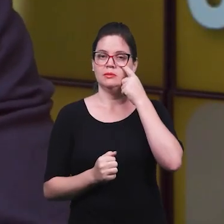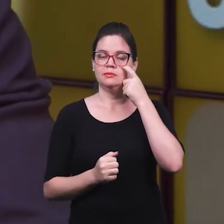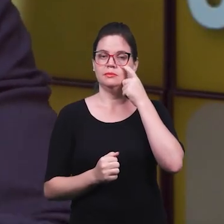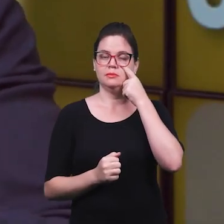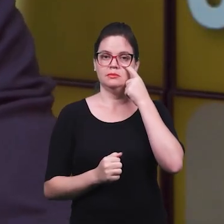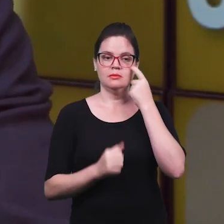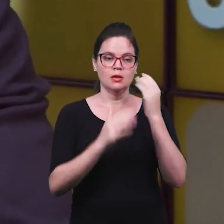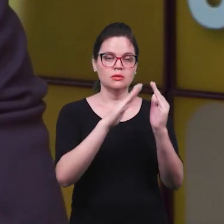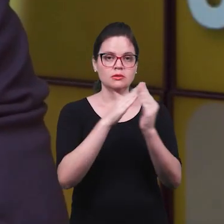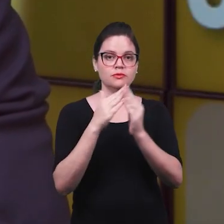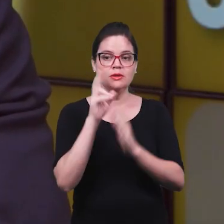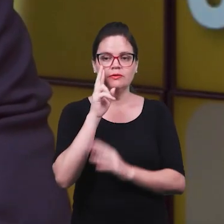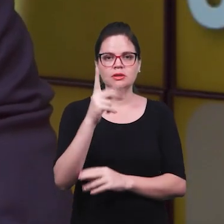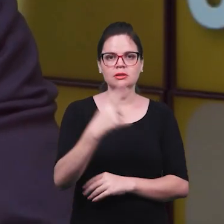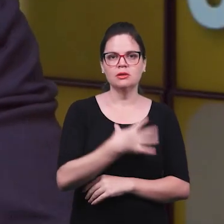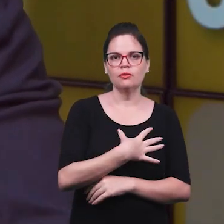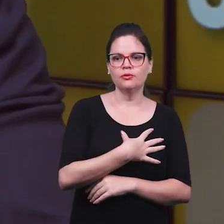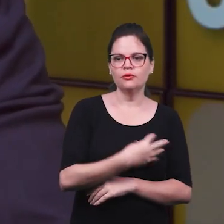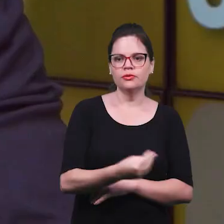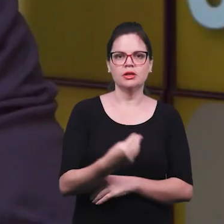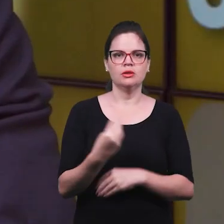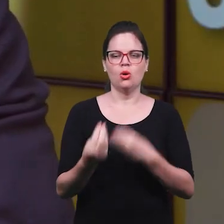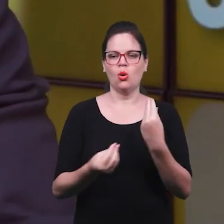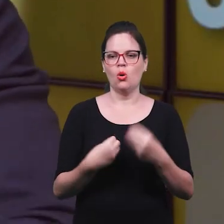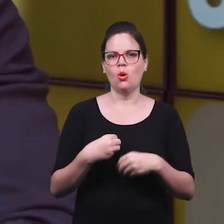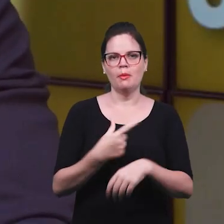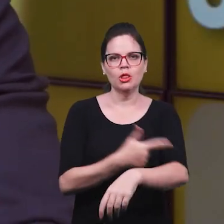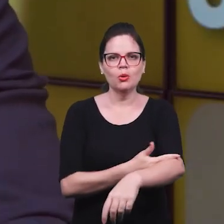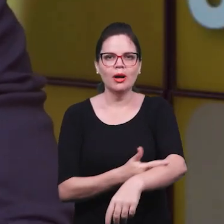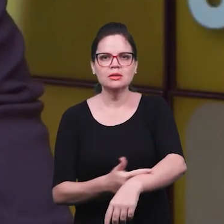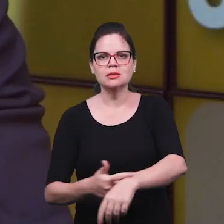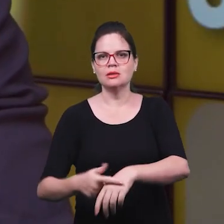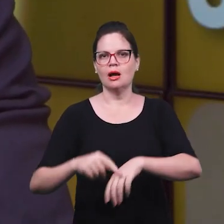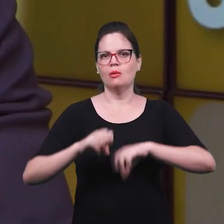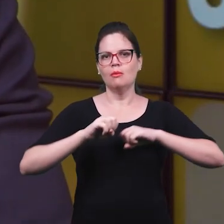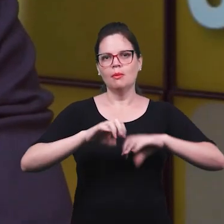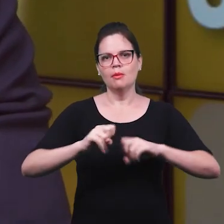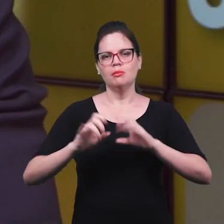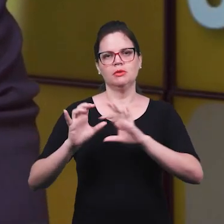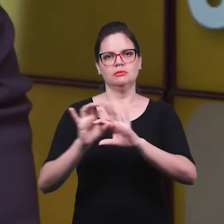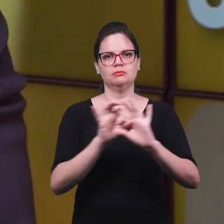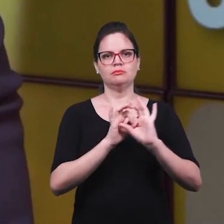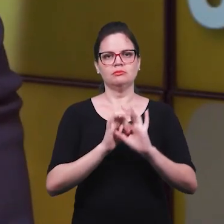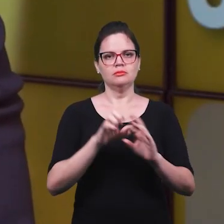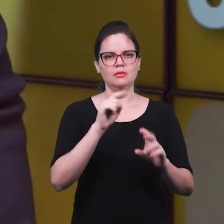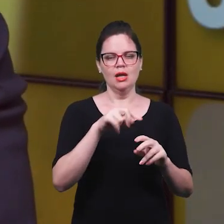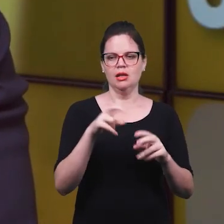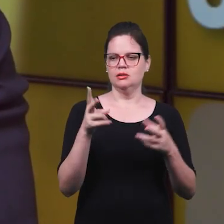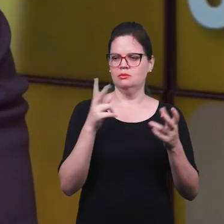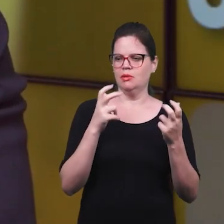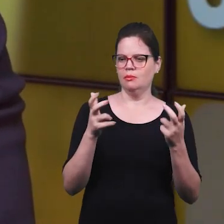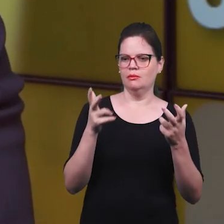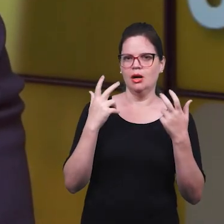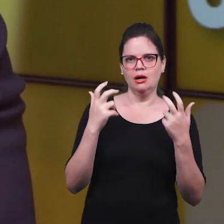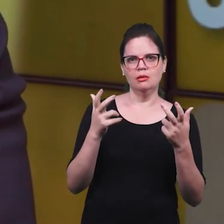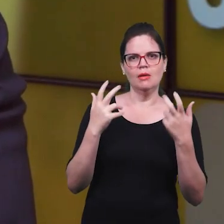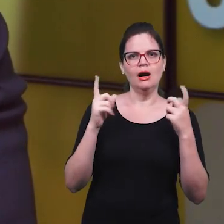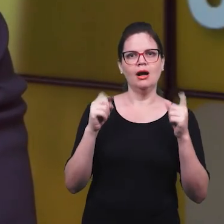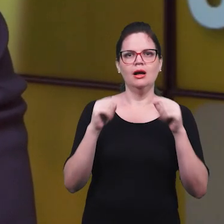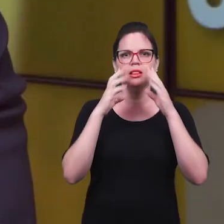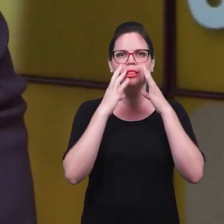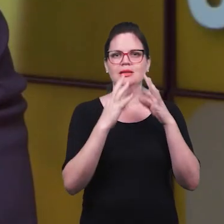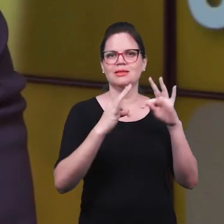os vizinhos vendo seu filho, a educação, a união da família. Muito Isso bom. pode ser também uma forma